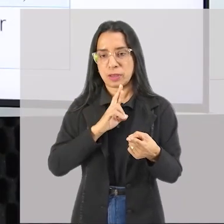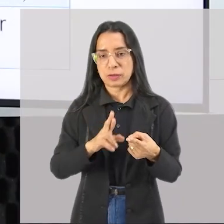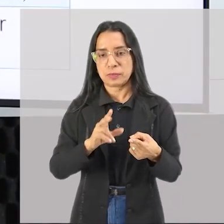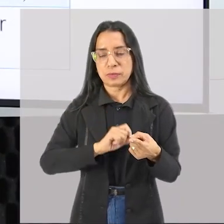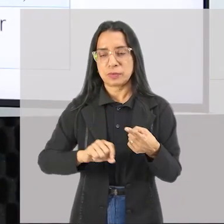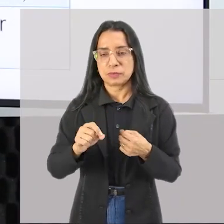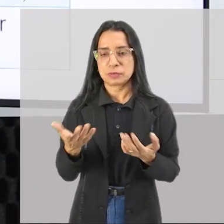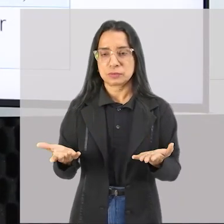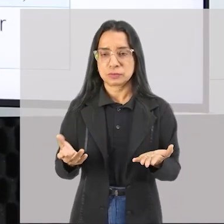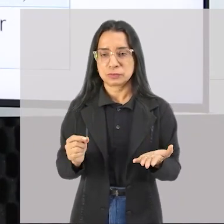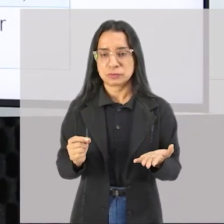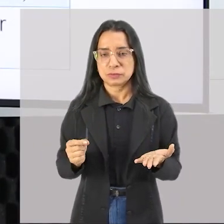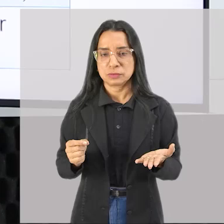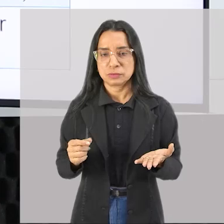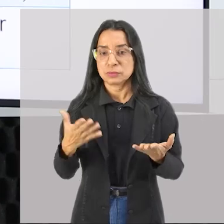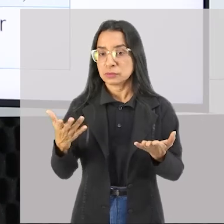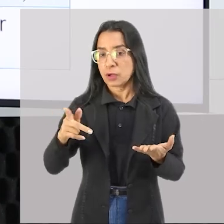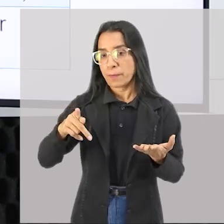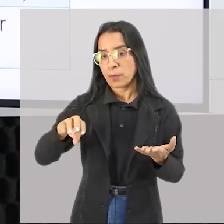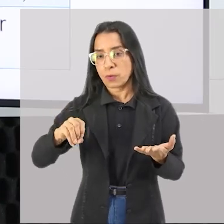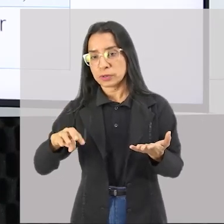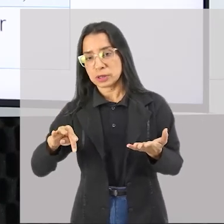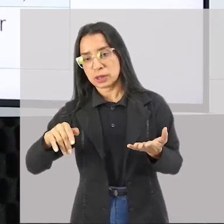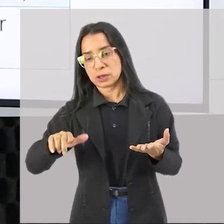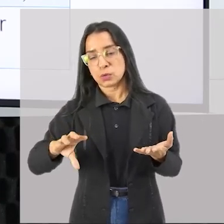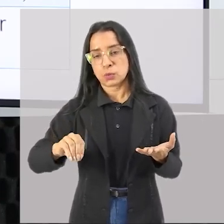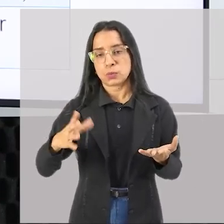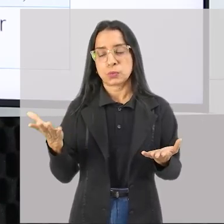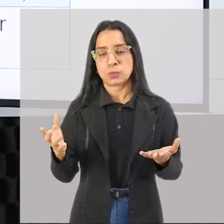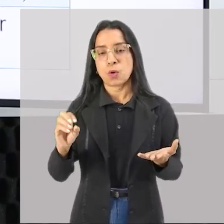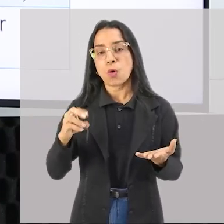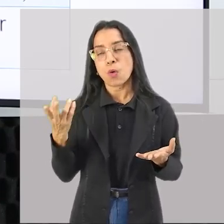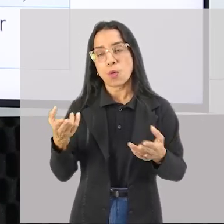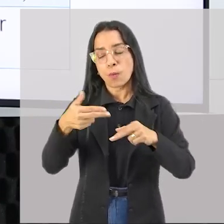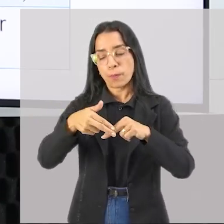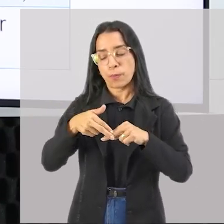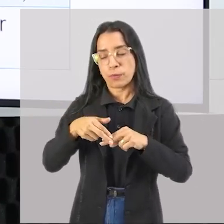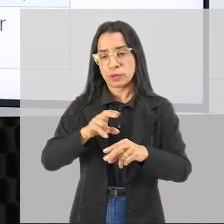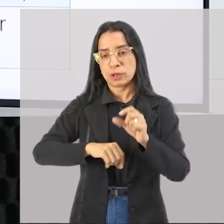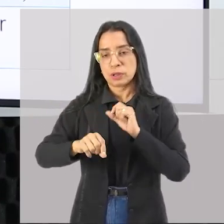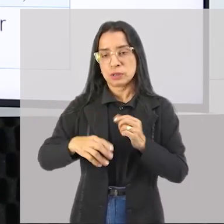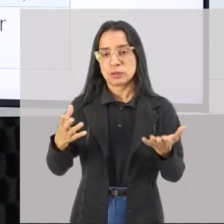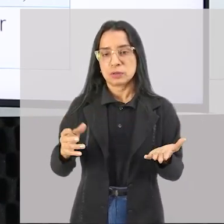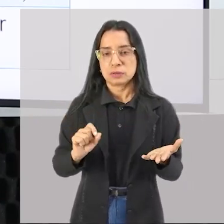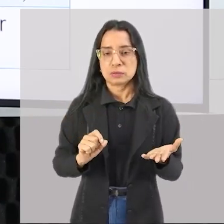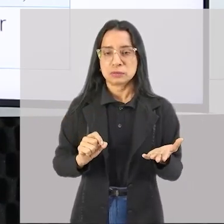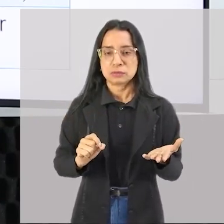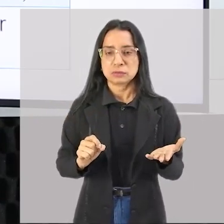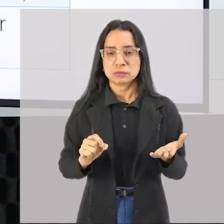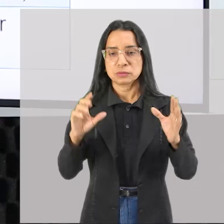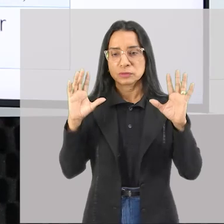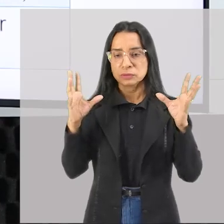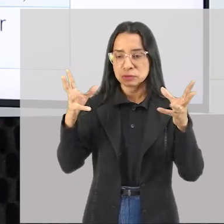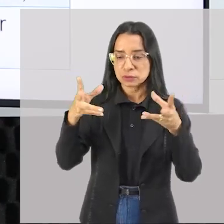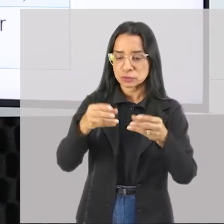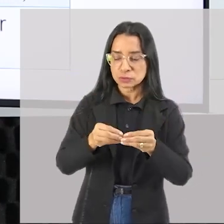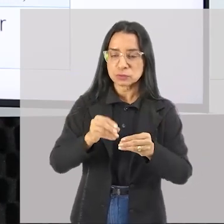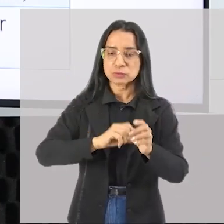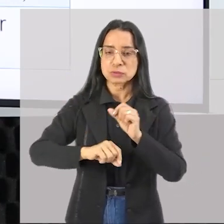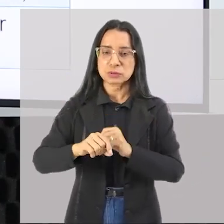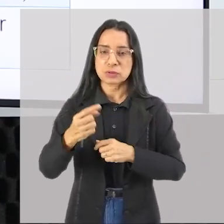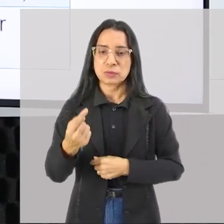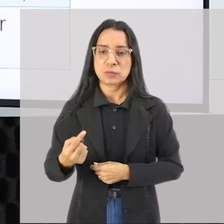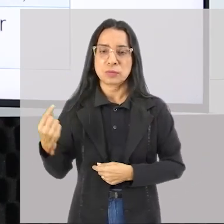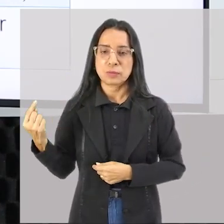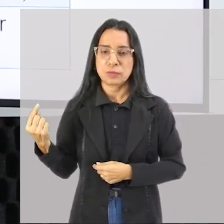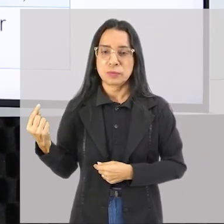resposta, therefore ou thus, portanto ou por isso, para justificar. Conclusão, eu